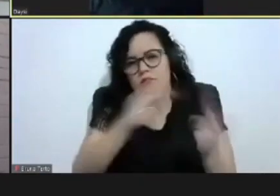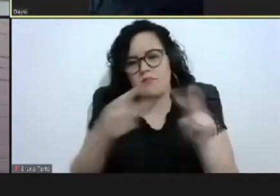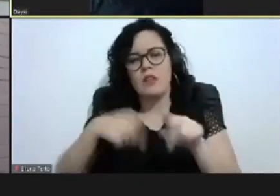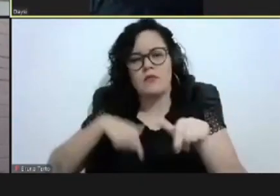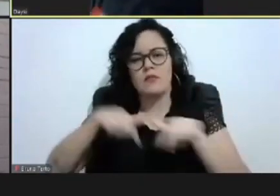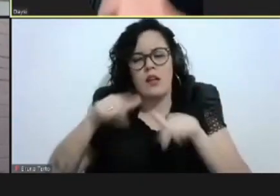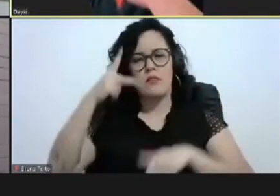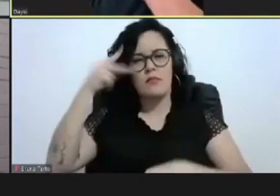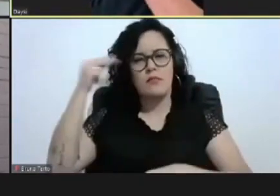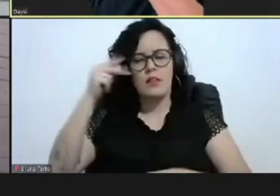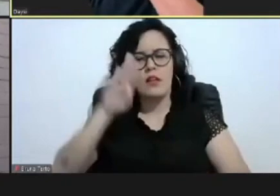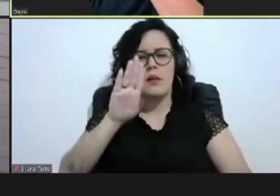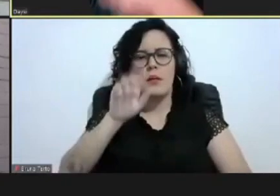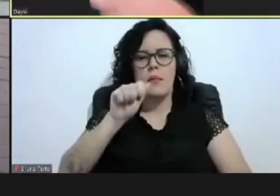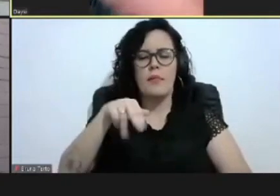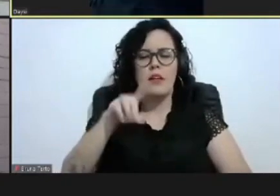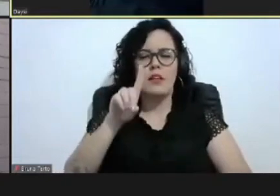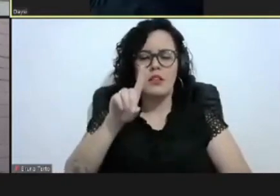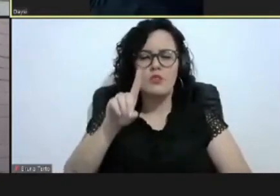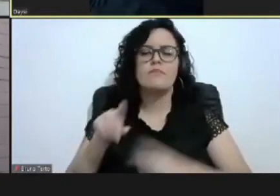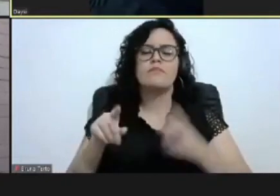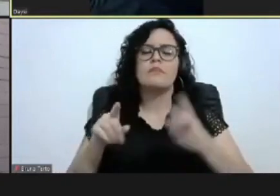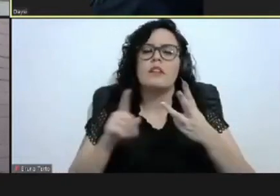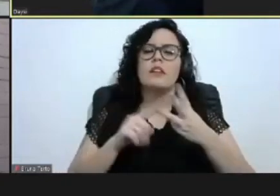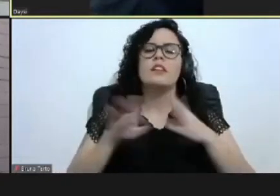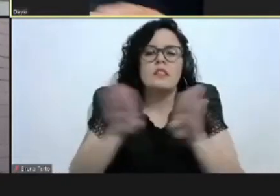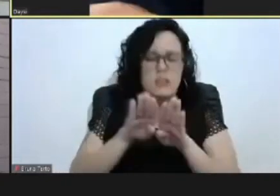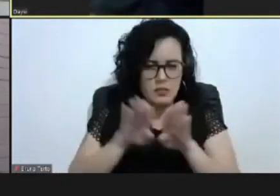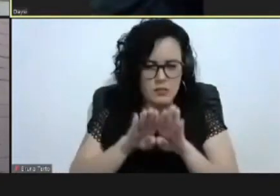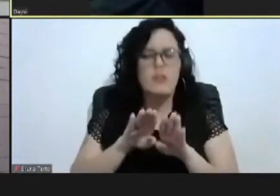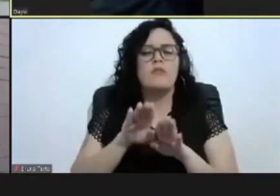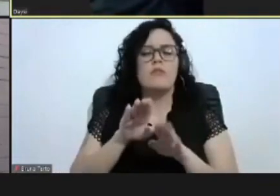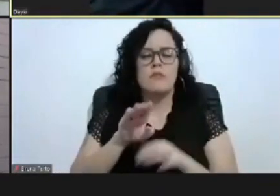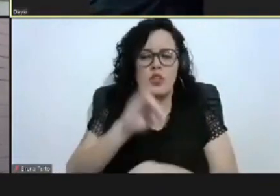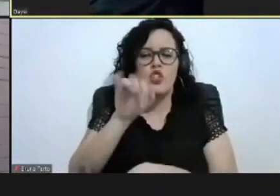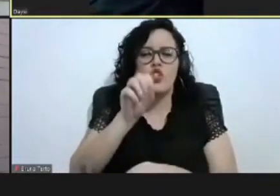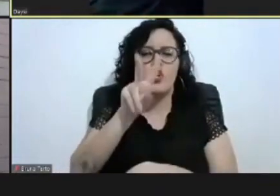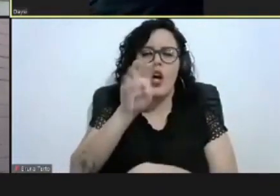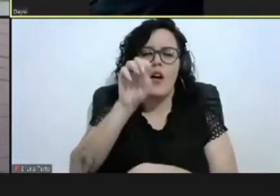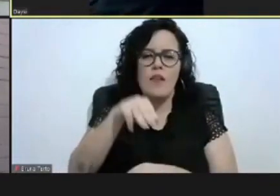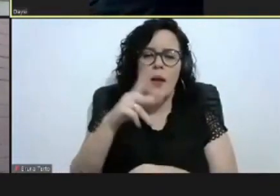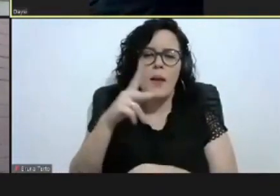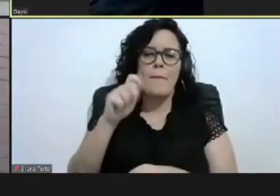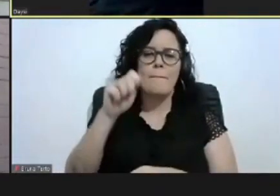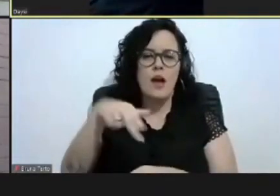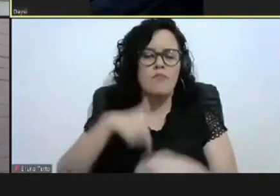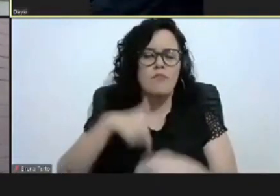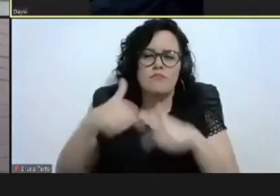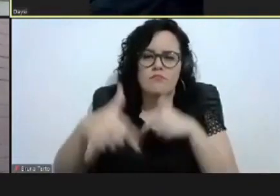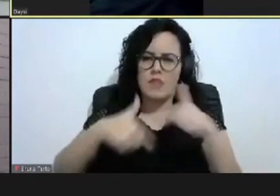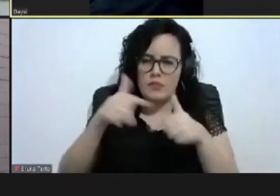Jovem Pan, é tudo aí como jornalista, né? E em